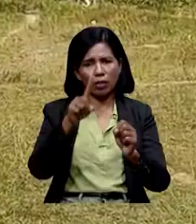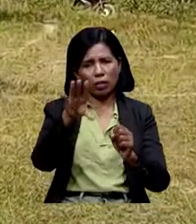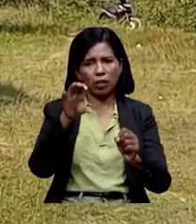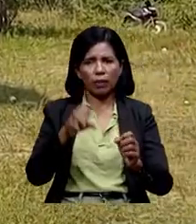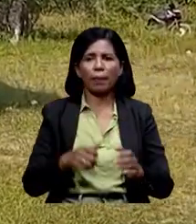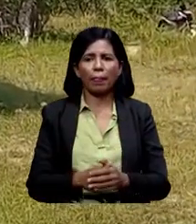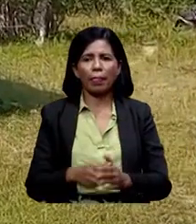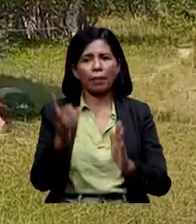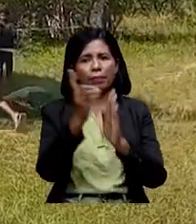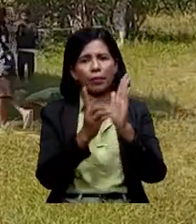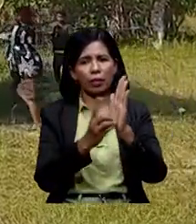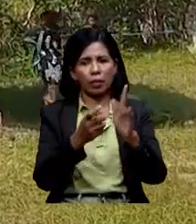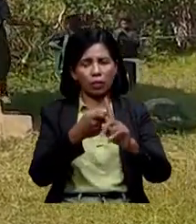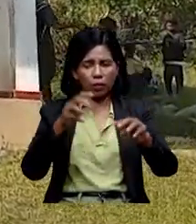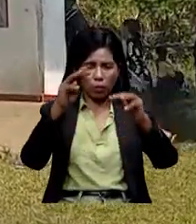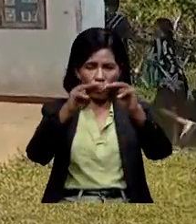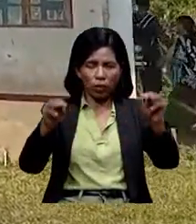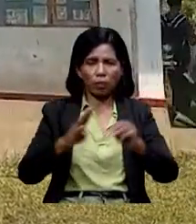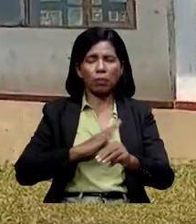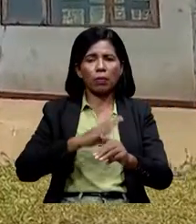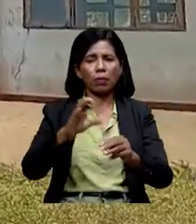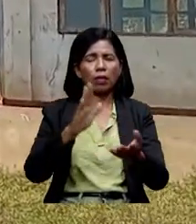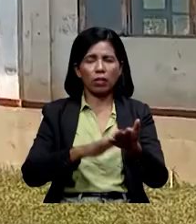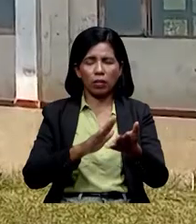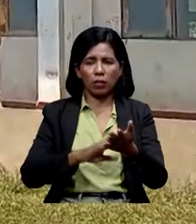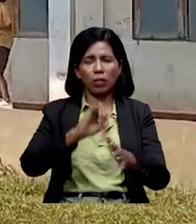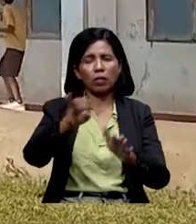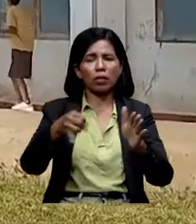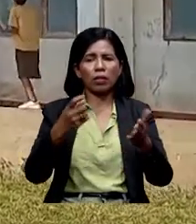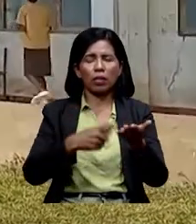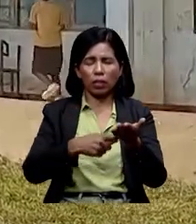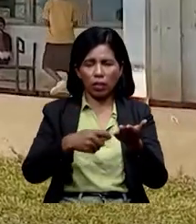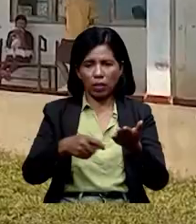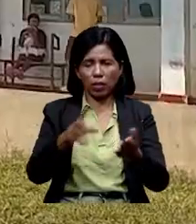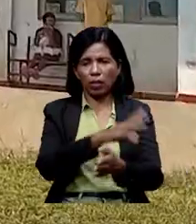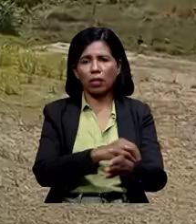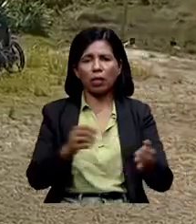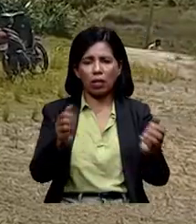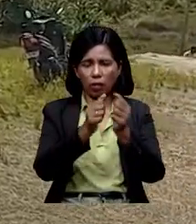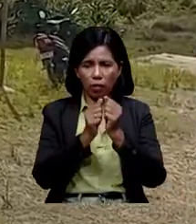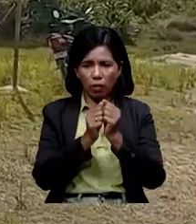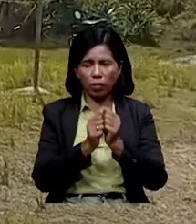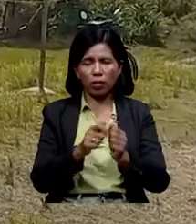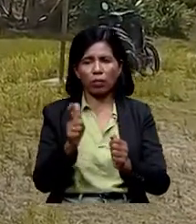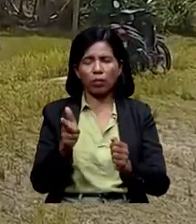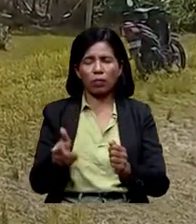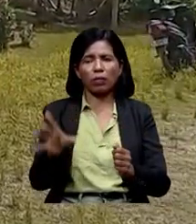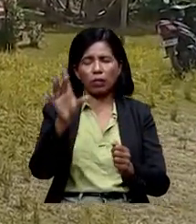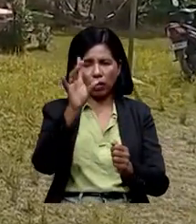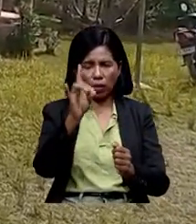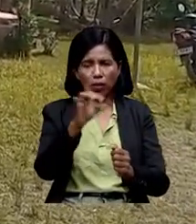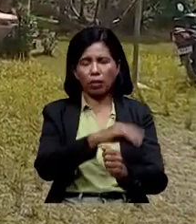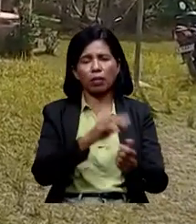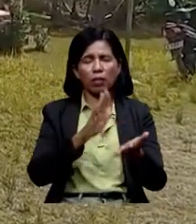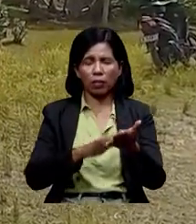tu ir dar su educação município Bocau escola secundária geral no técnico vocacional a muito cronulo resinualo no